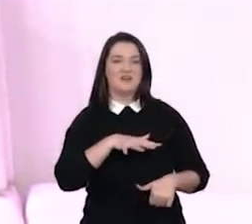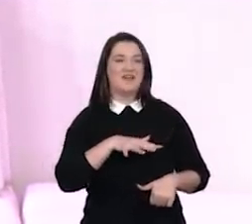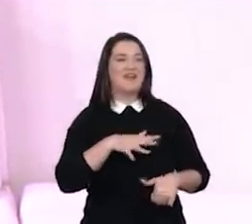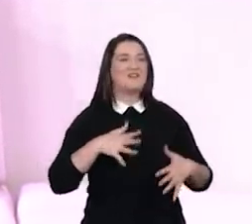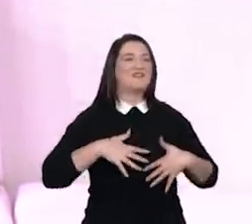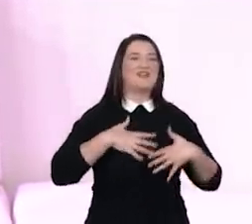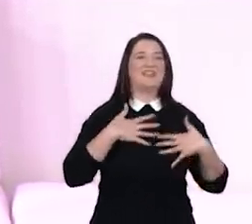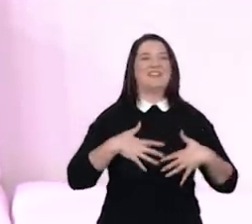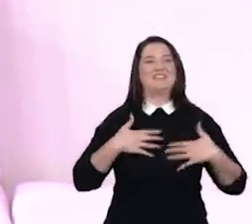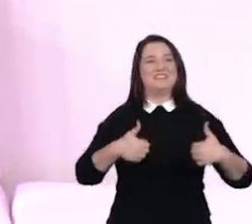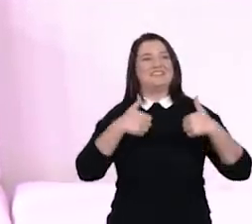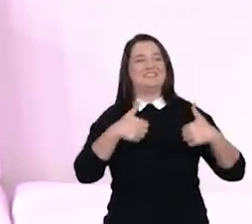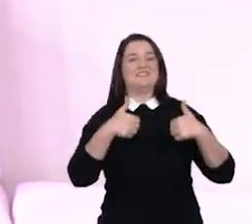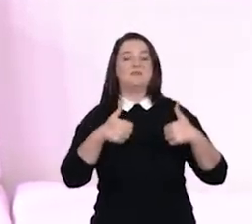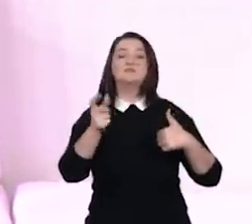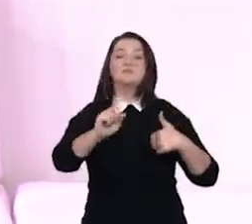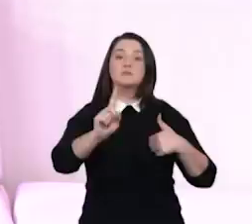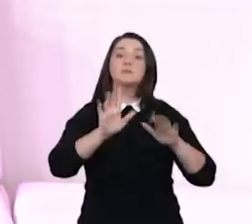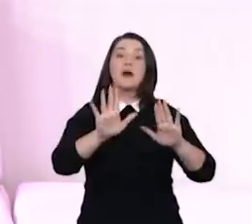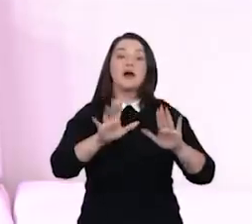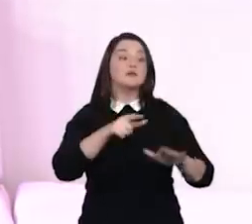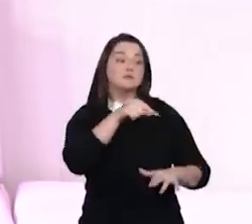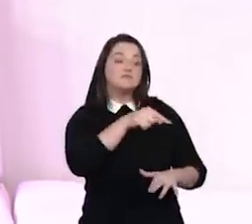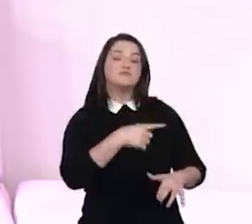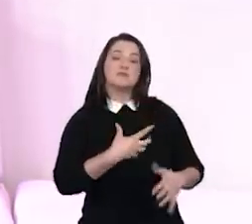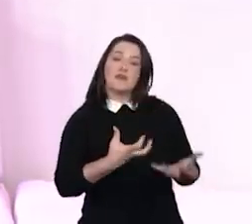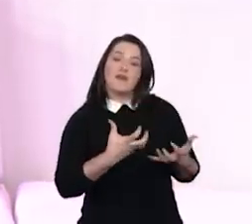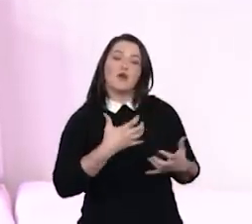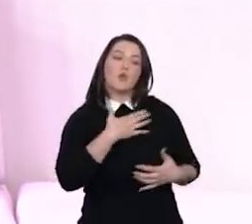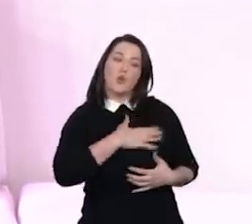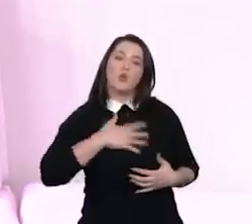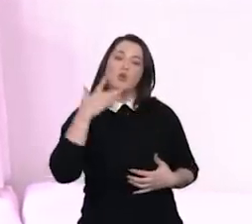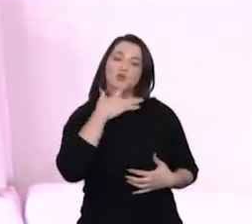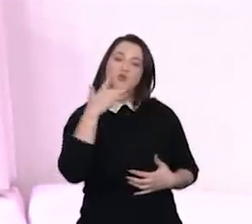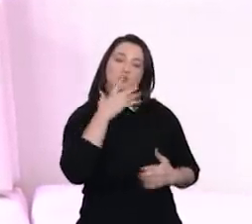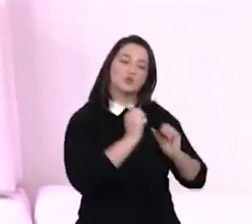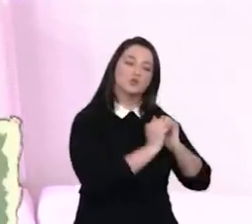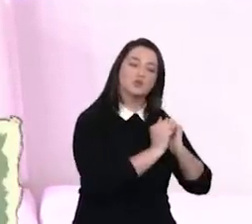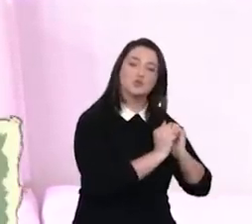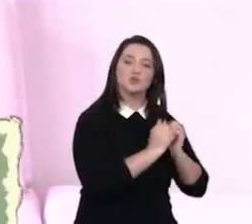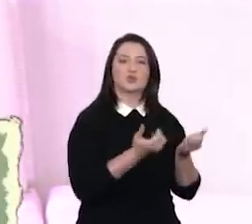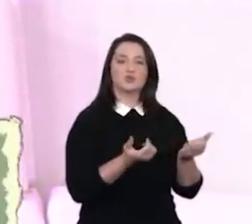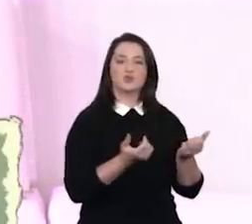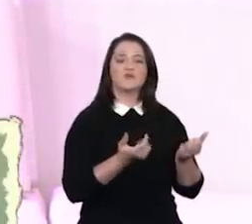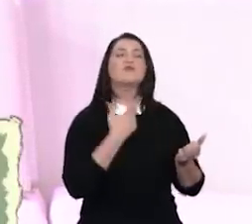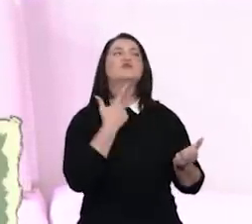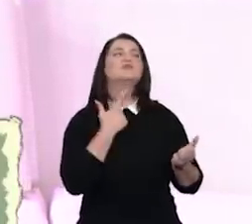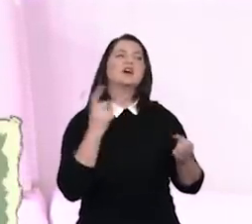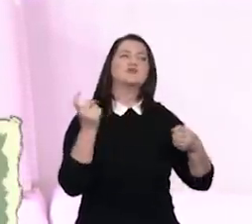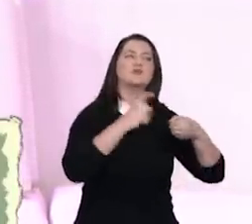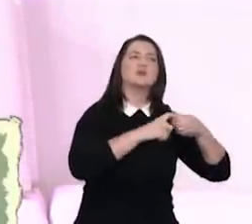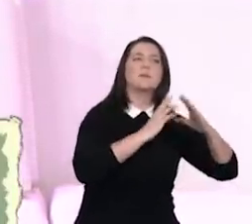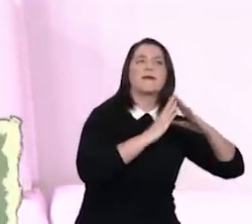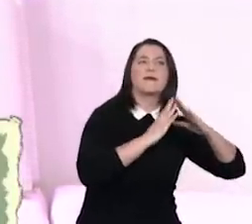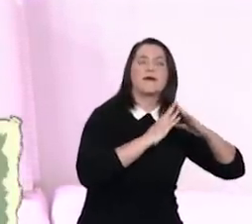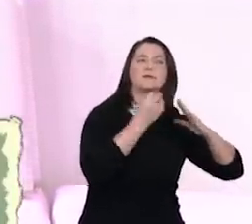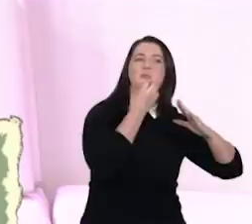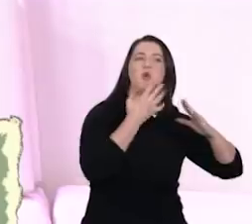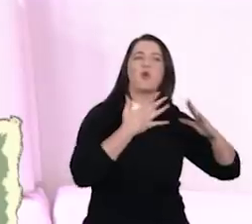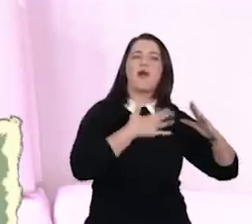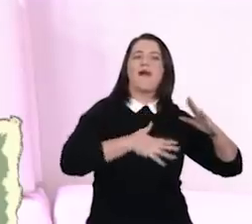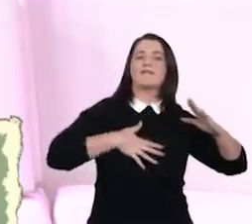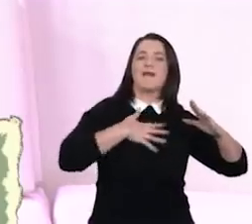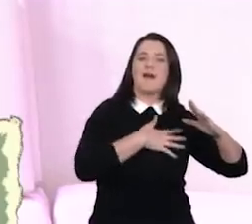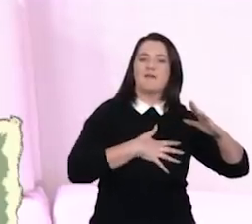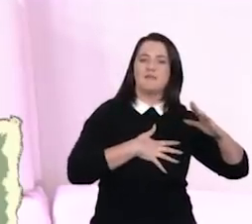mas um ambiente onde você queira viver, onde você tenha, para onde você tem prazer em voltar. O relacionamento